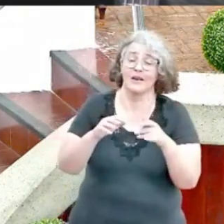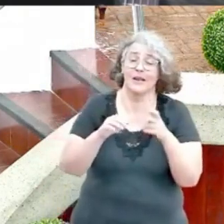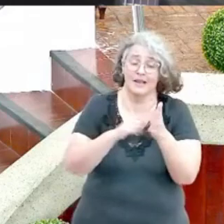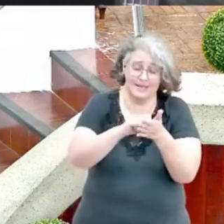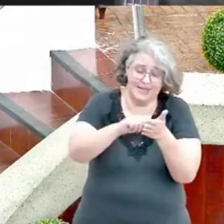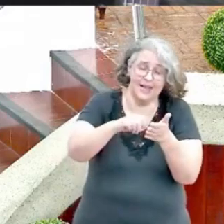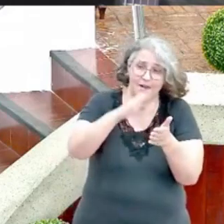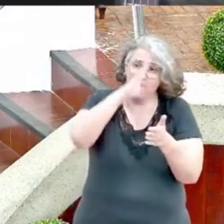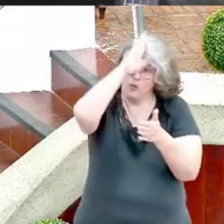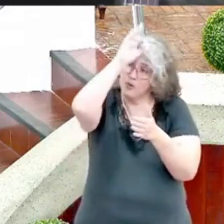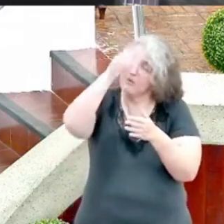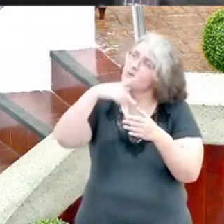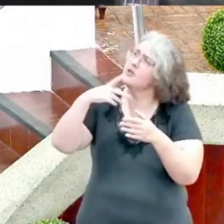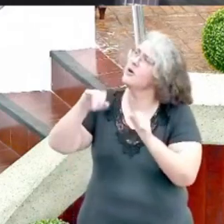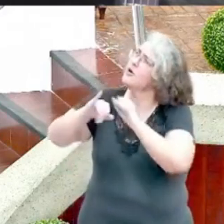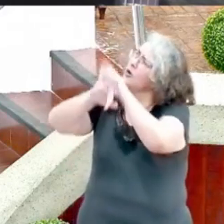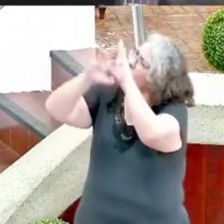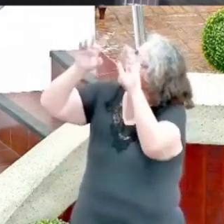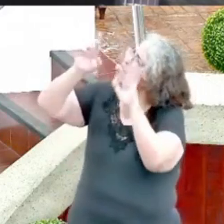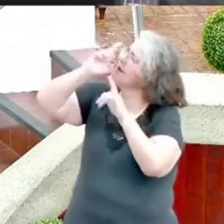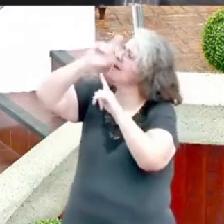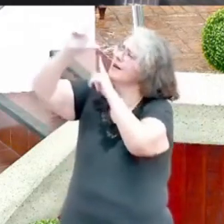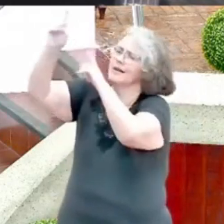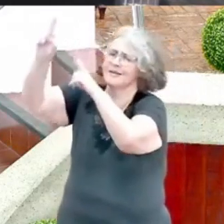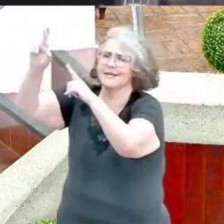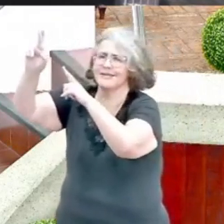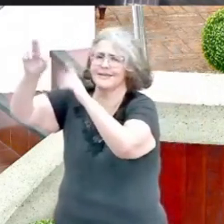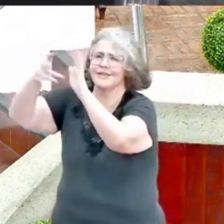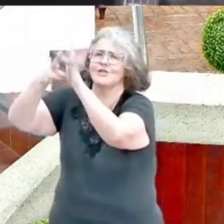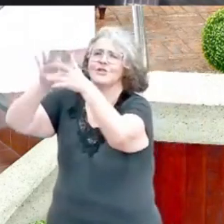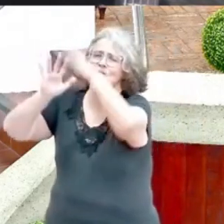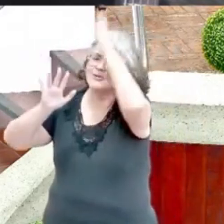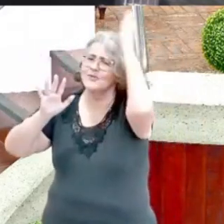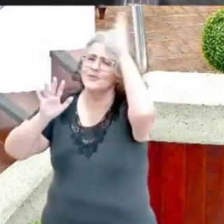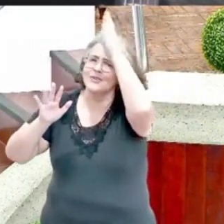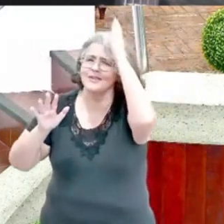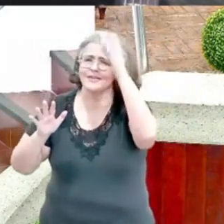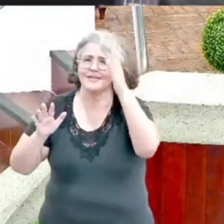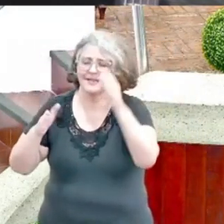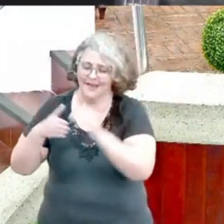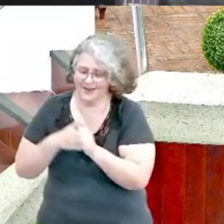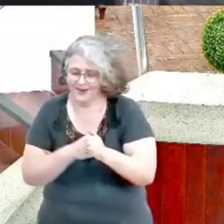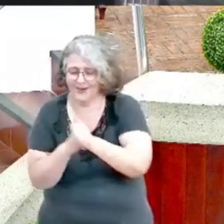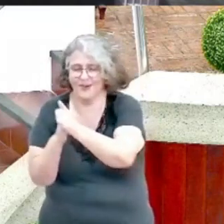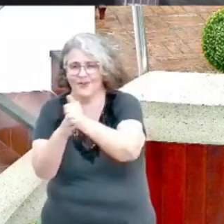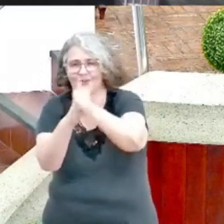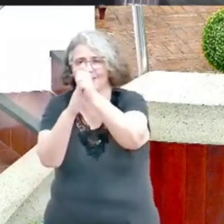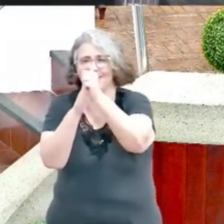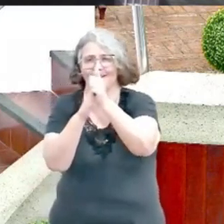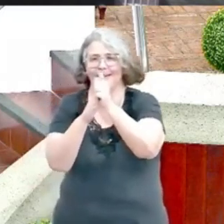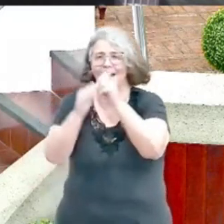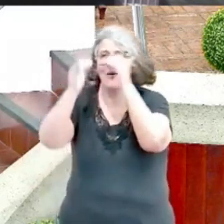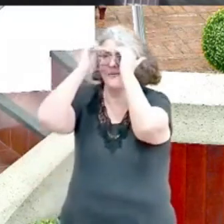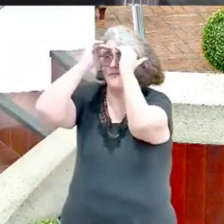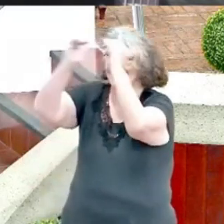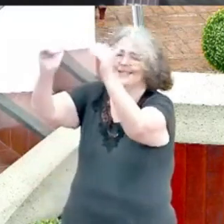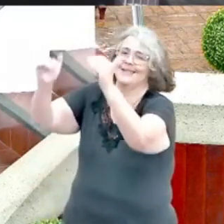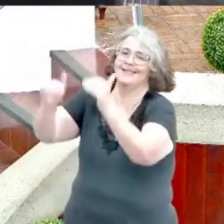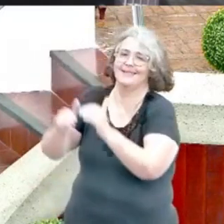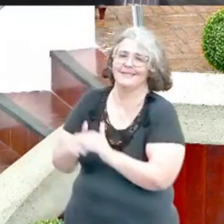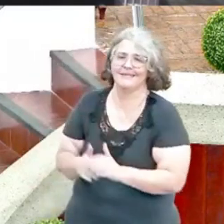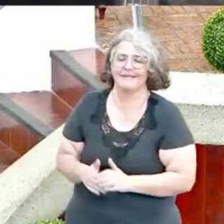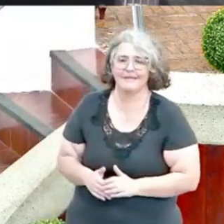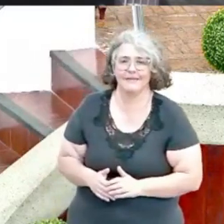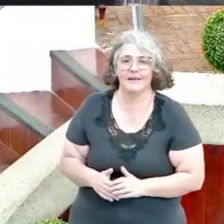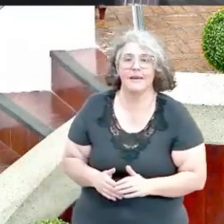Cristo Jesus faz através dele, que é conduzir os gentios à obediência e apresentá-los como